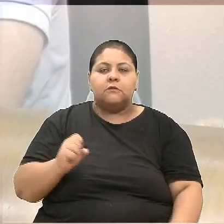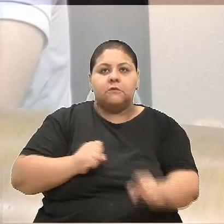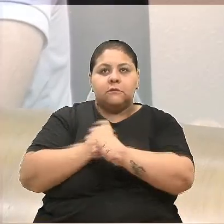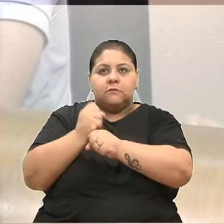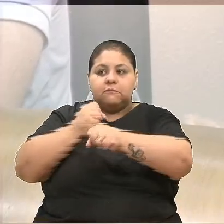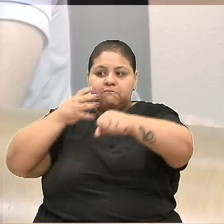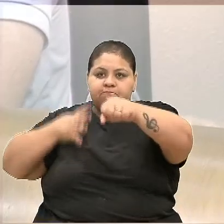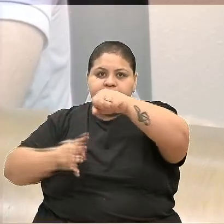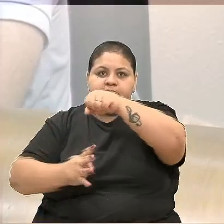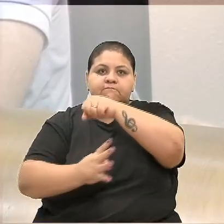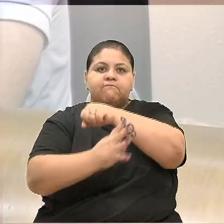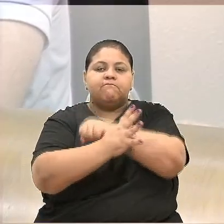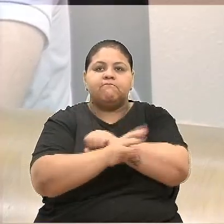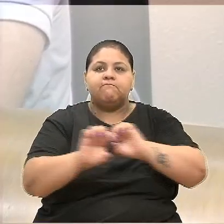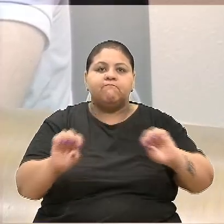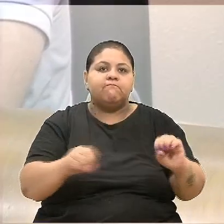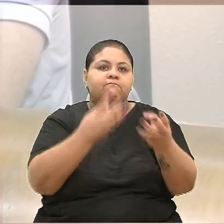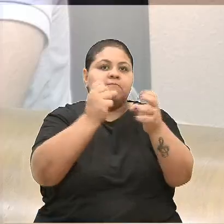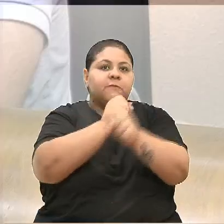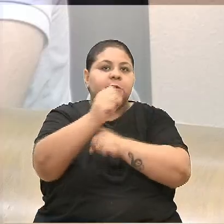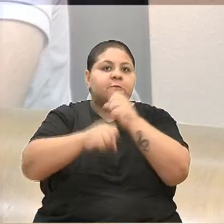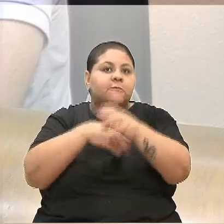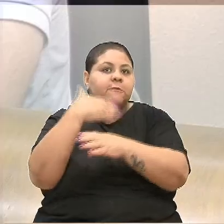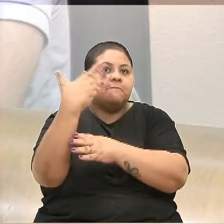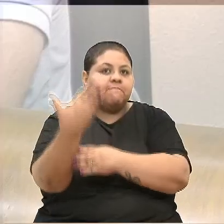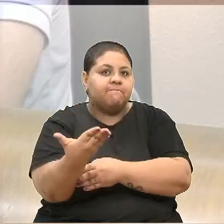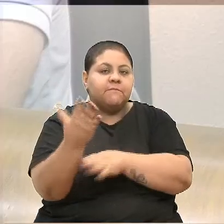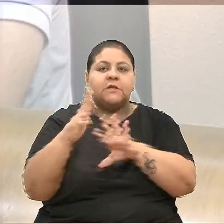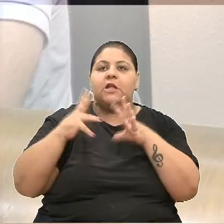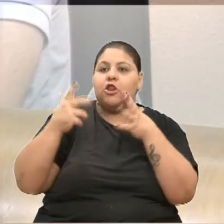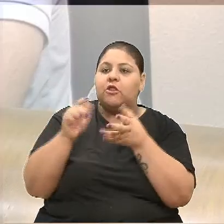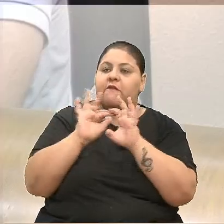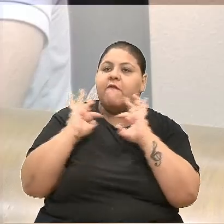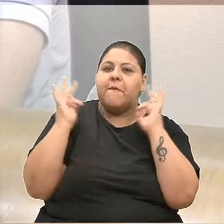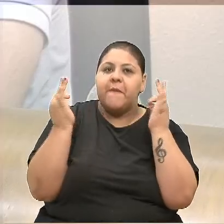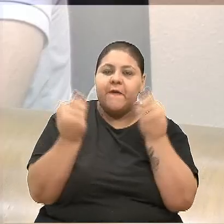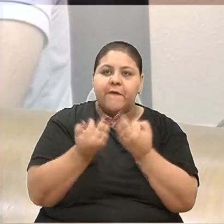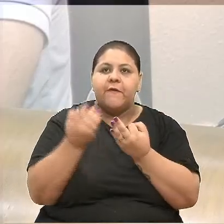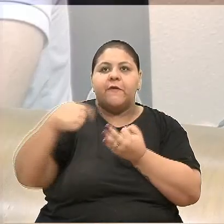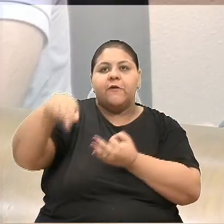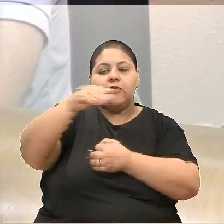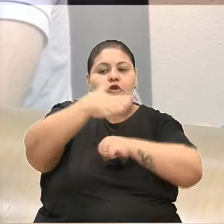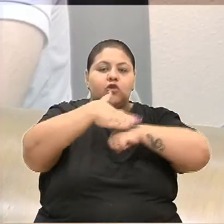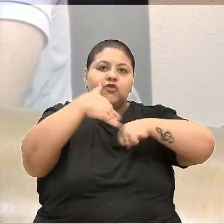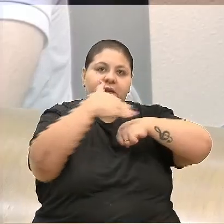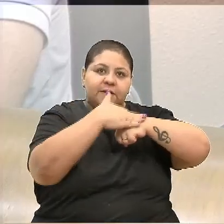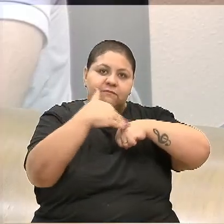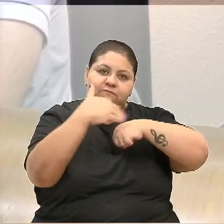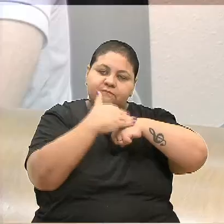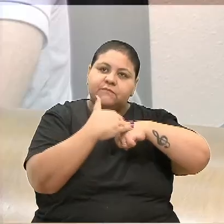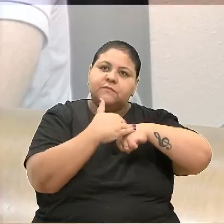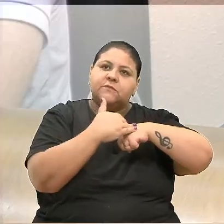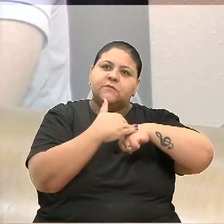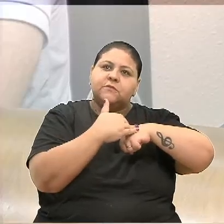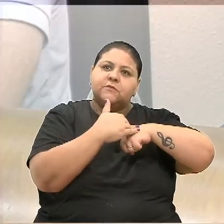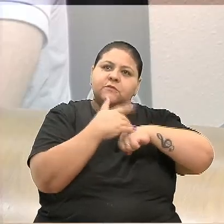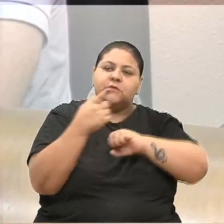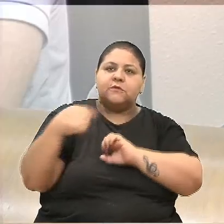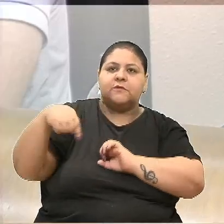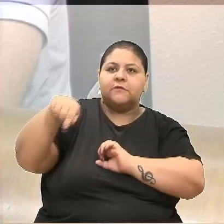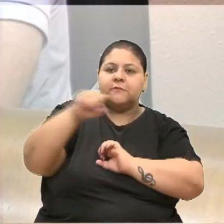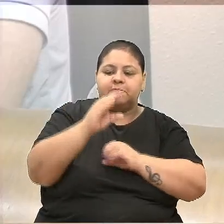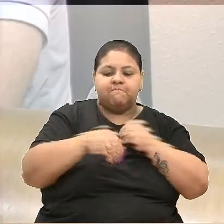imigração italiana, que serão celebrados no ano que vem. Então, a toda a família, o nosso carinho e os